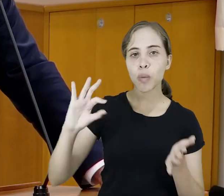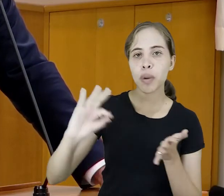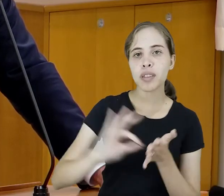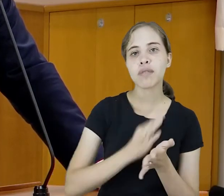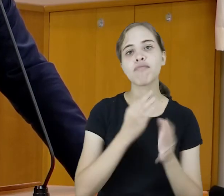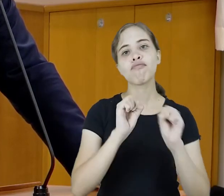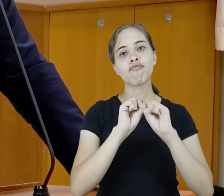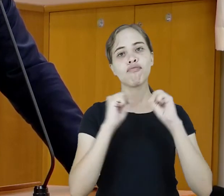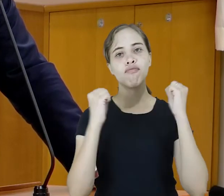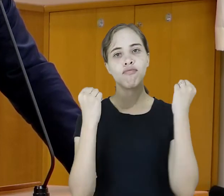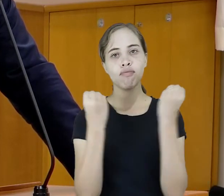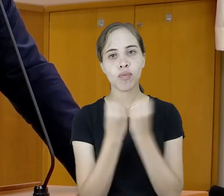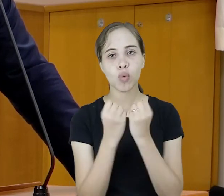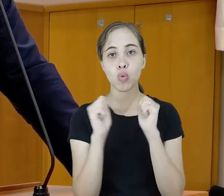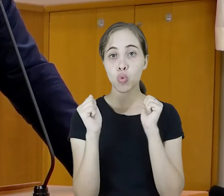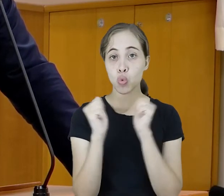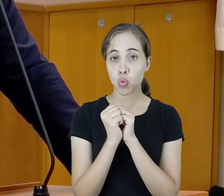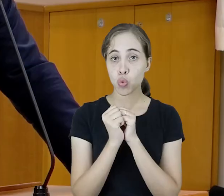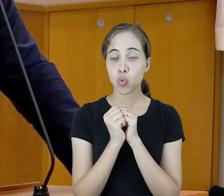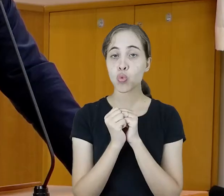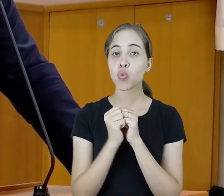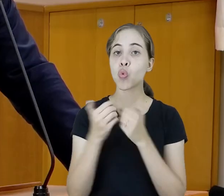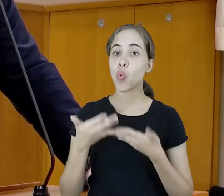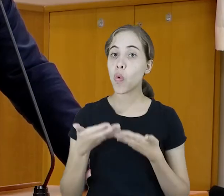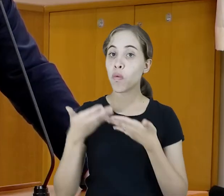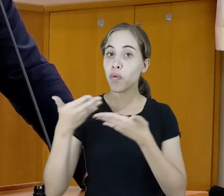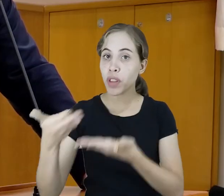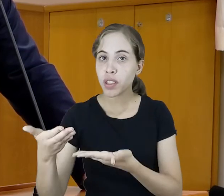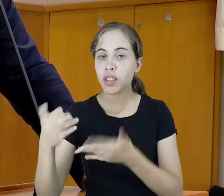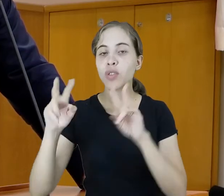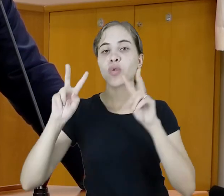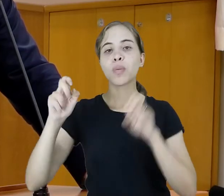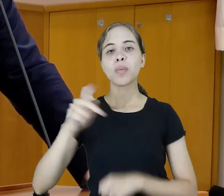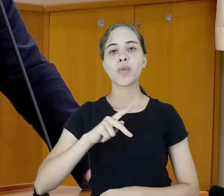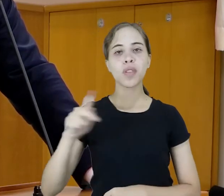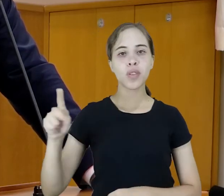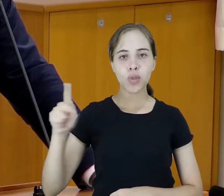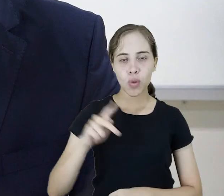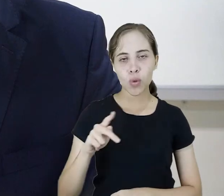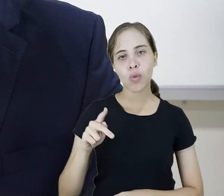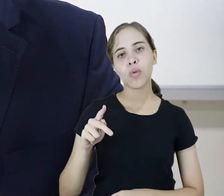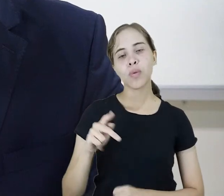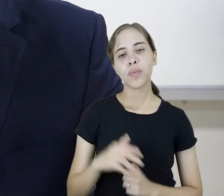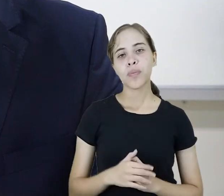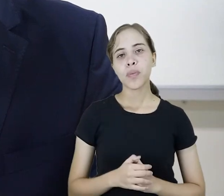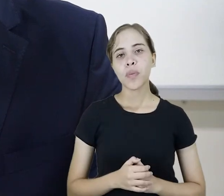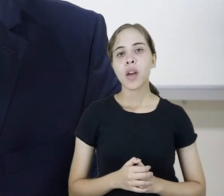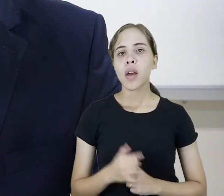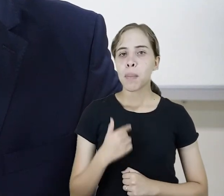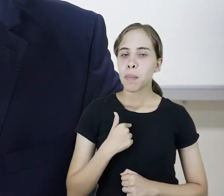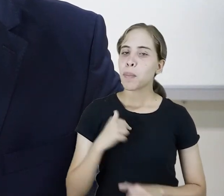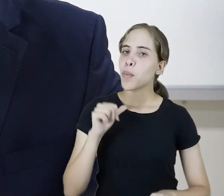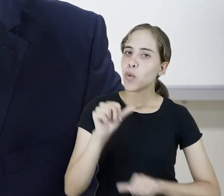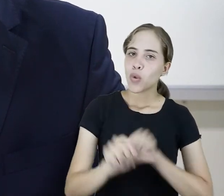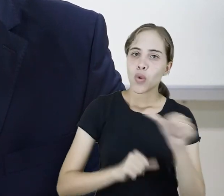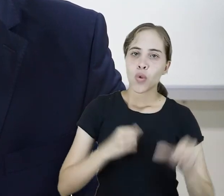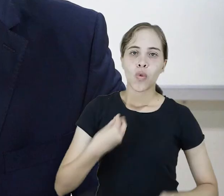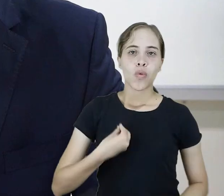no seminário, junto com o convite que recebi daquele professor do seminário, mudaram minha